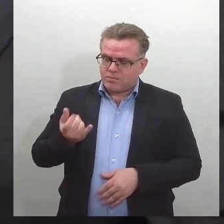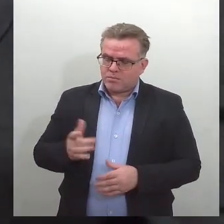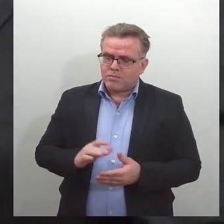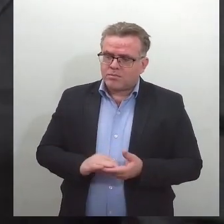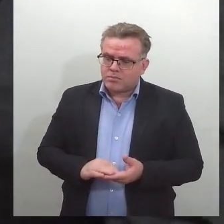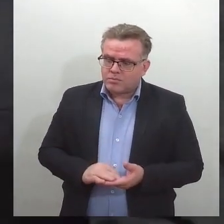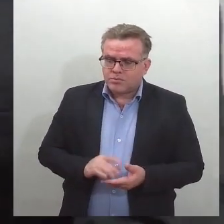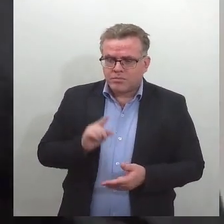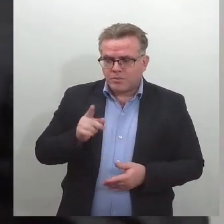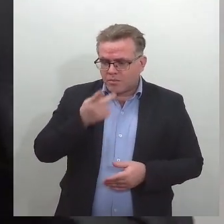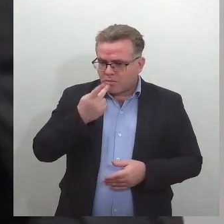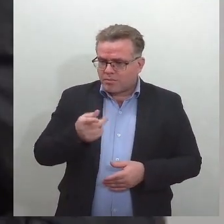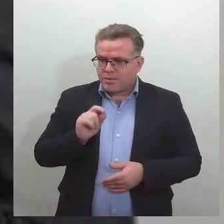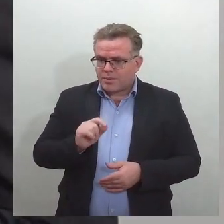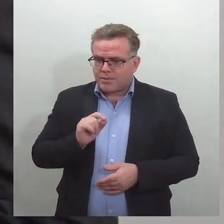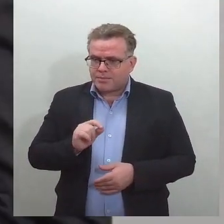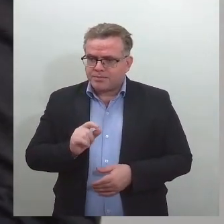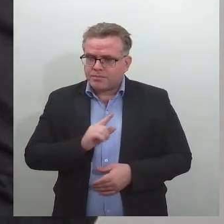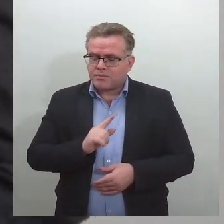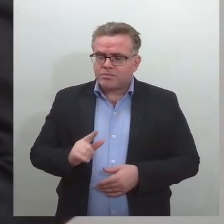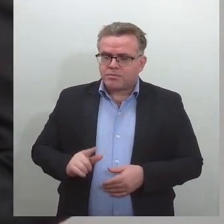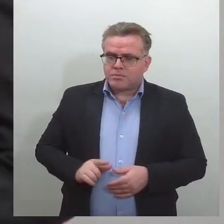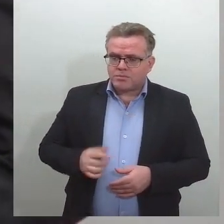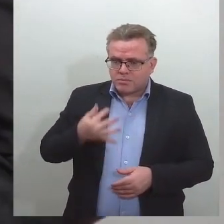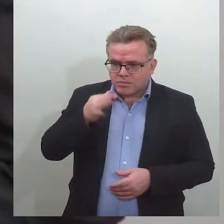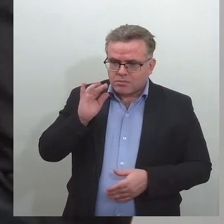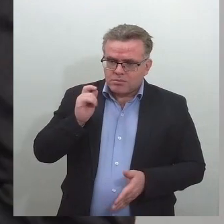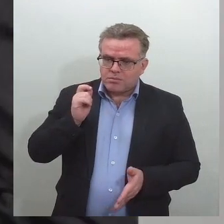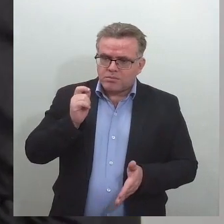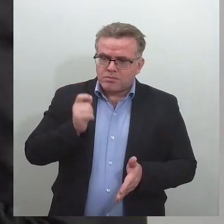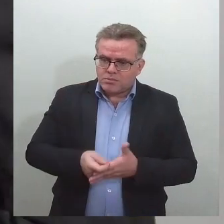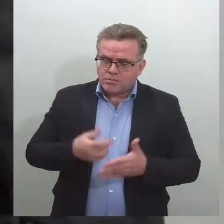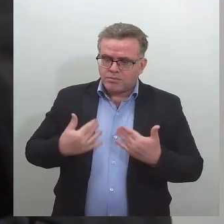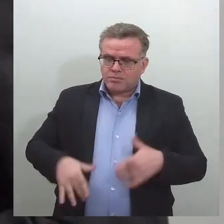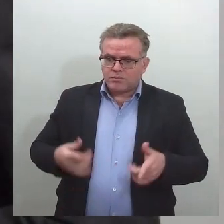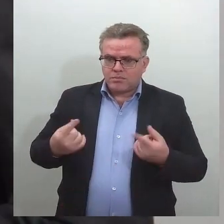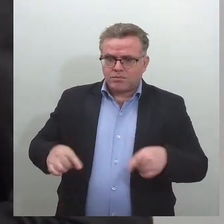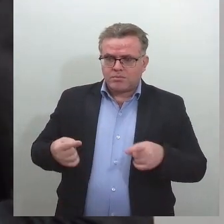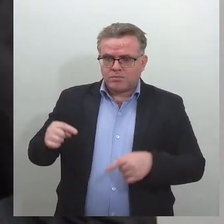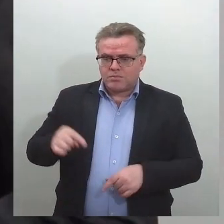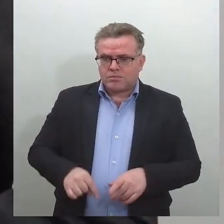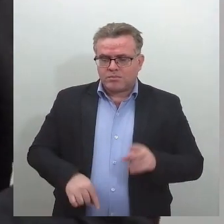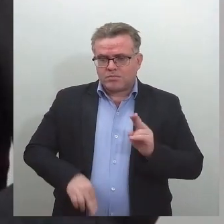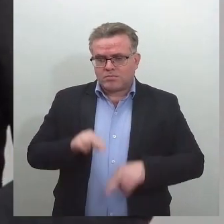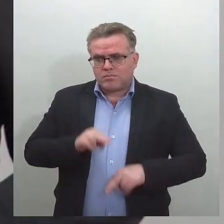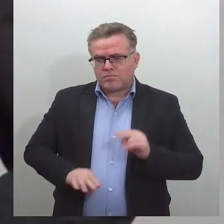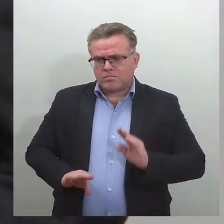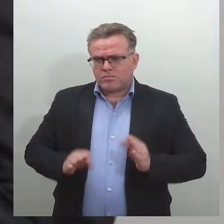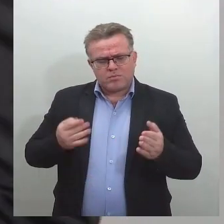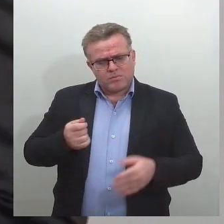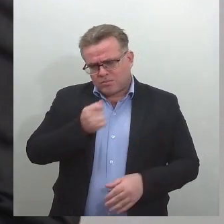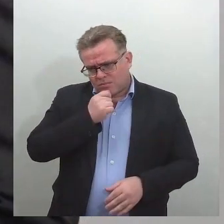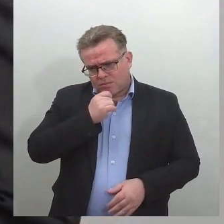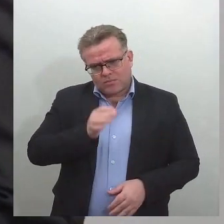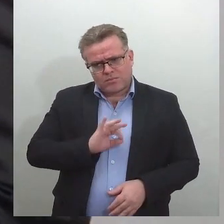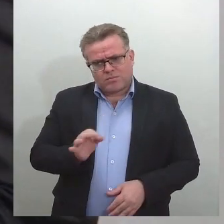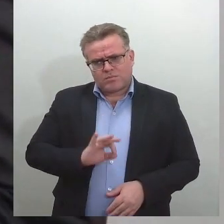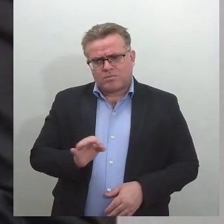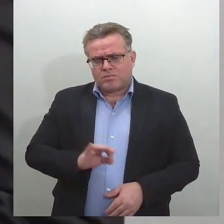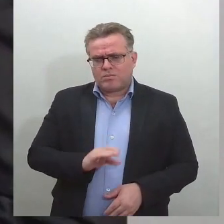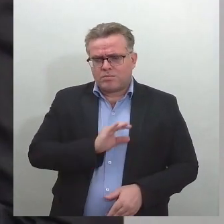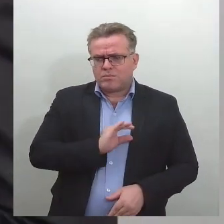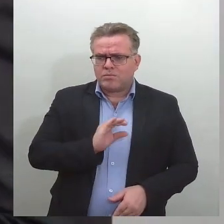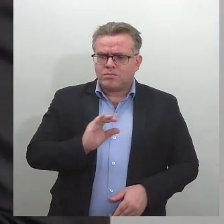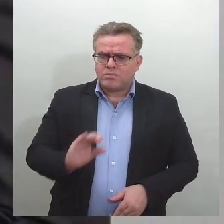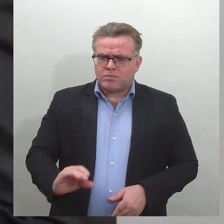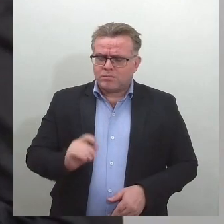estado o pagamento dos músicos sergipanos festejos juninos. Eles ainda não receberam a participação que eles fizeram nos festejos juninos da